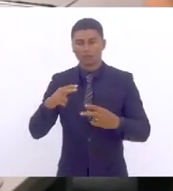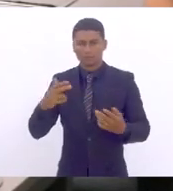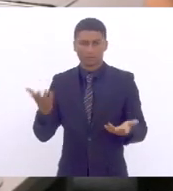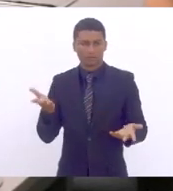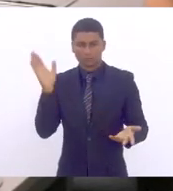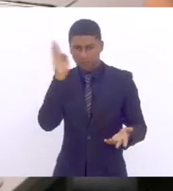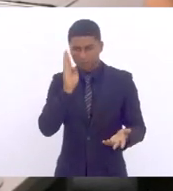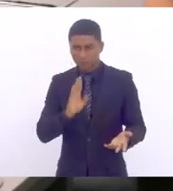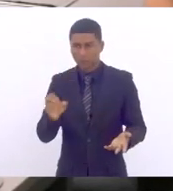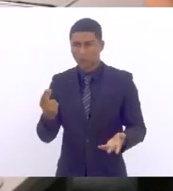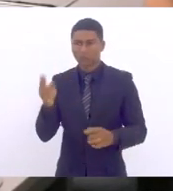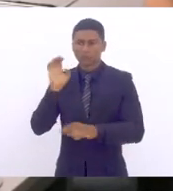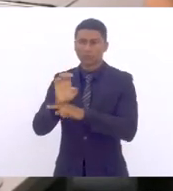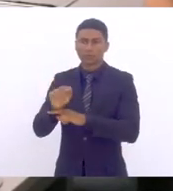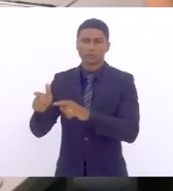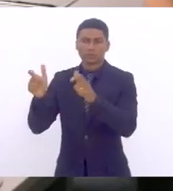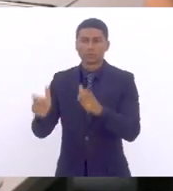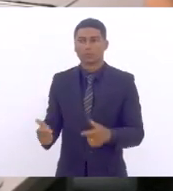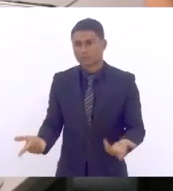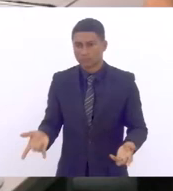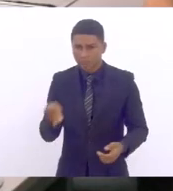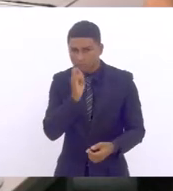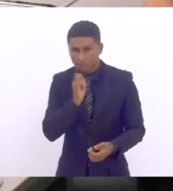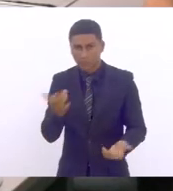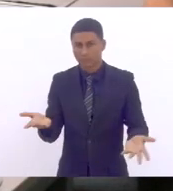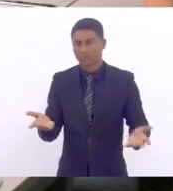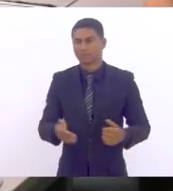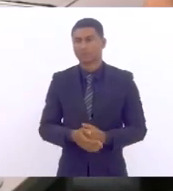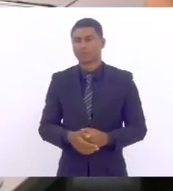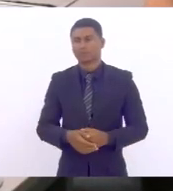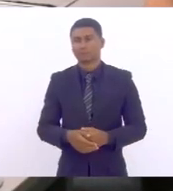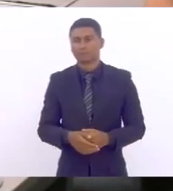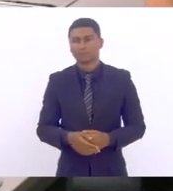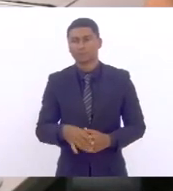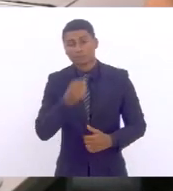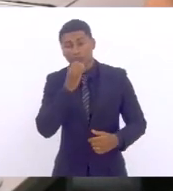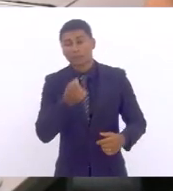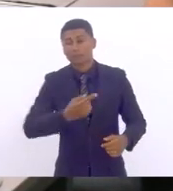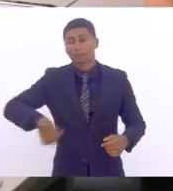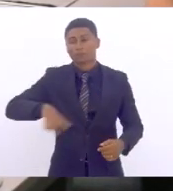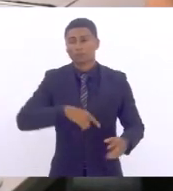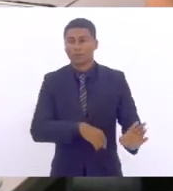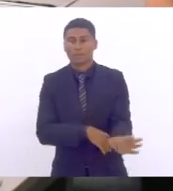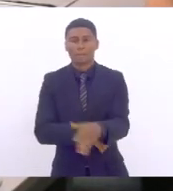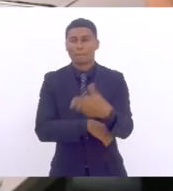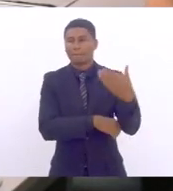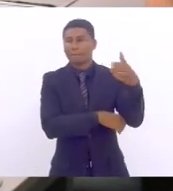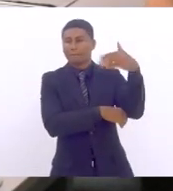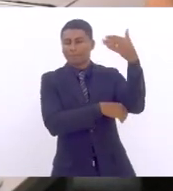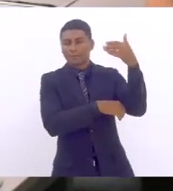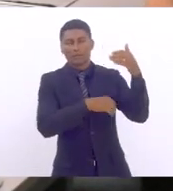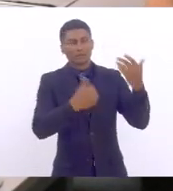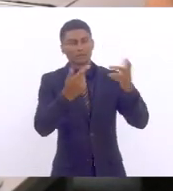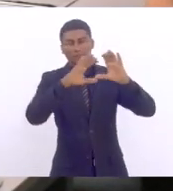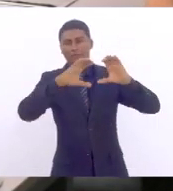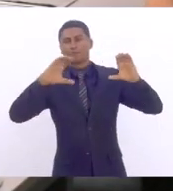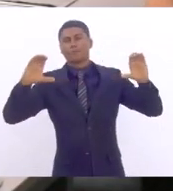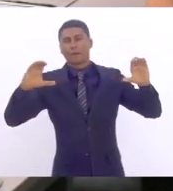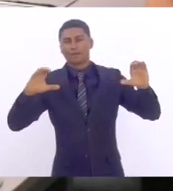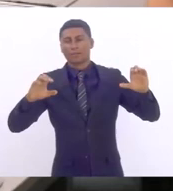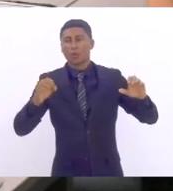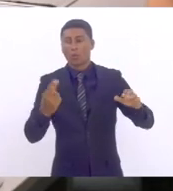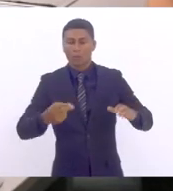estado? Esse é um exemplo. Será que a bandeira que a gente tremula, a faixa que a gente estica, o instrumento que o integrante